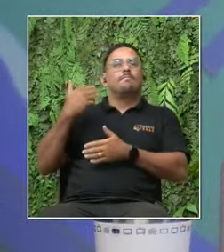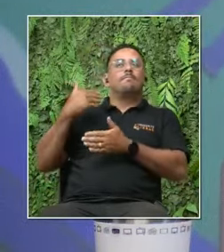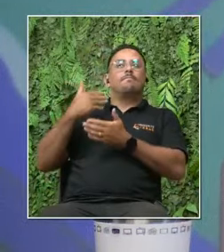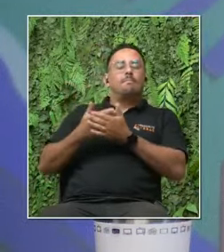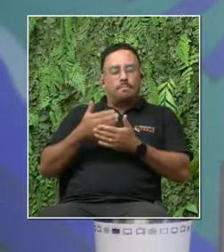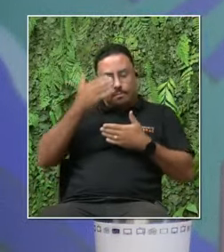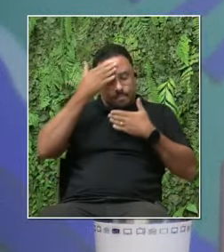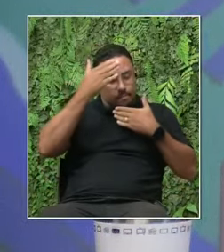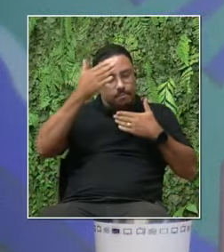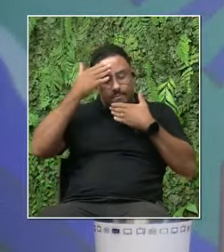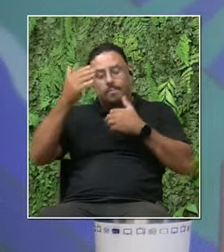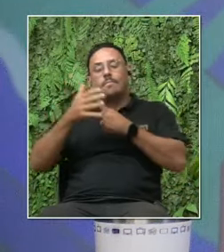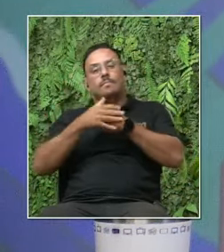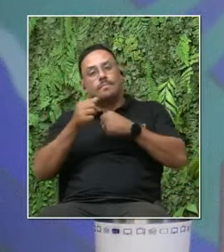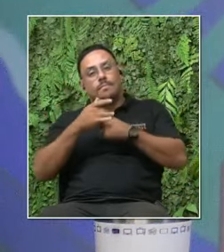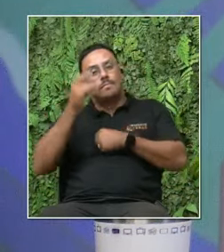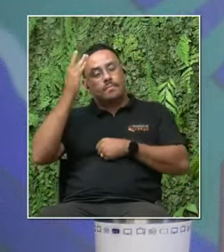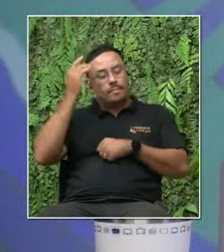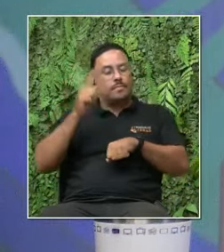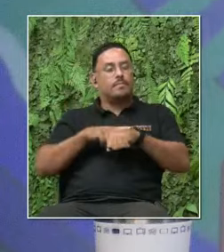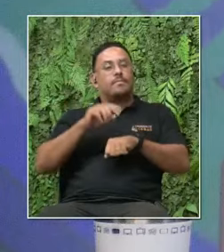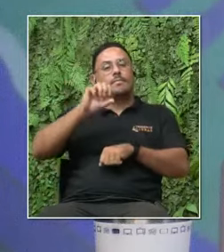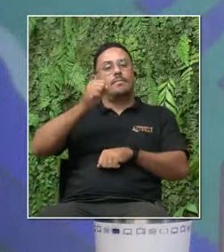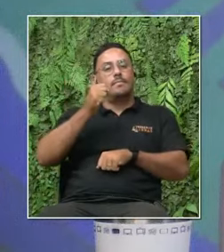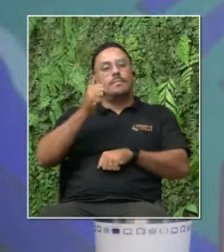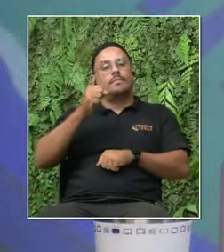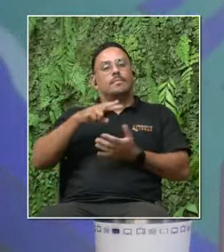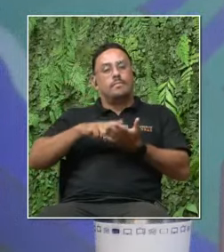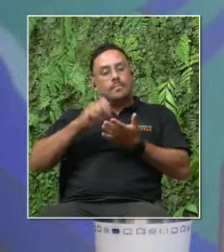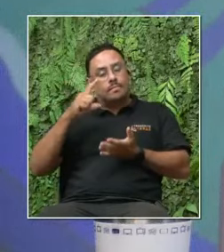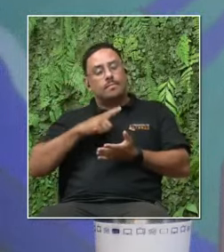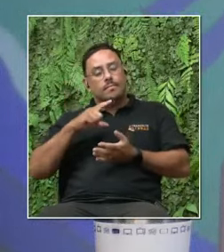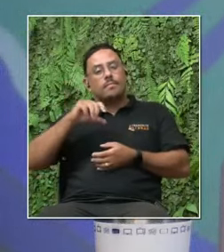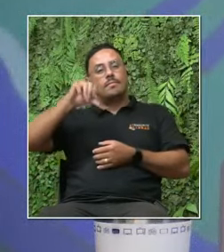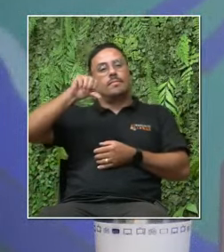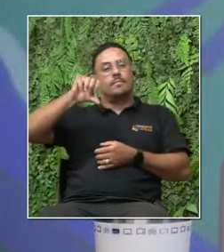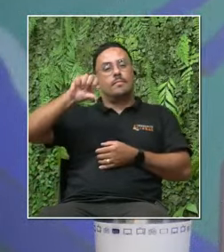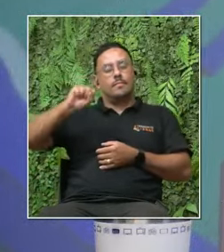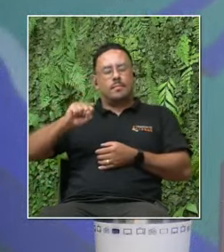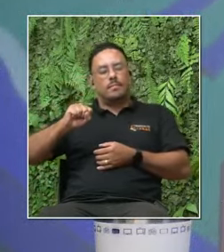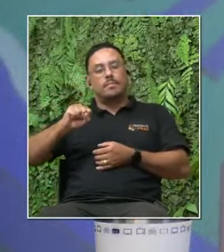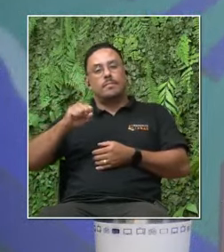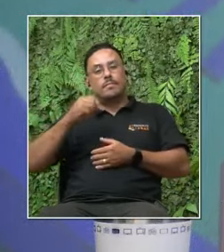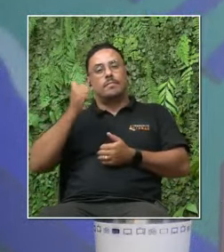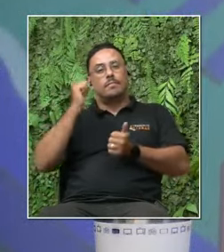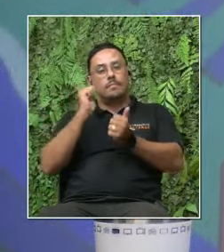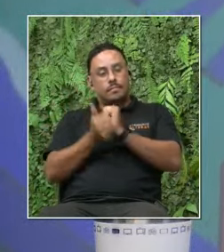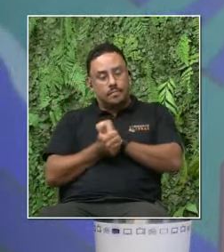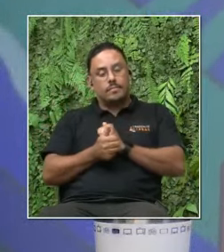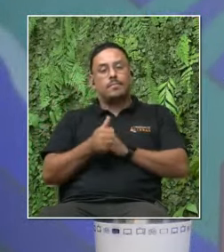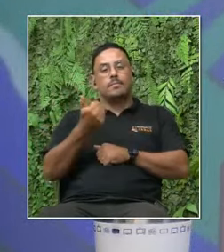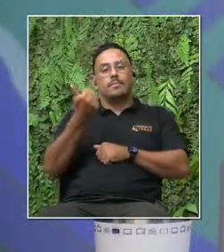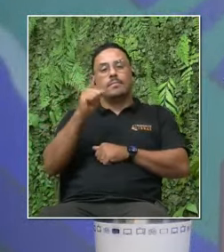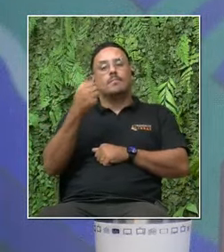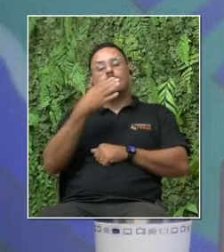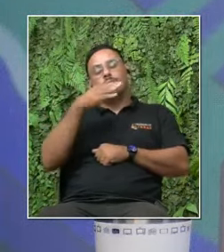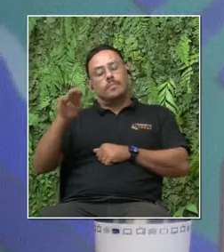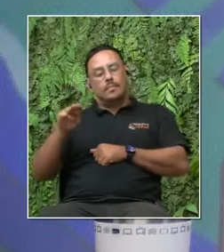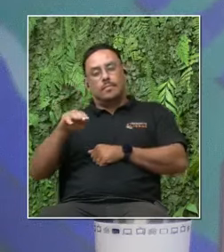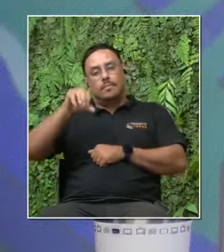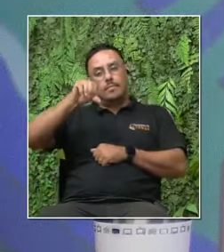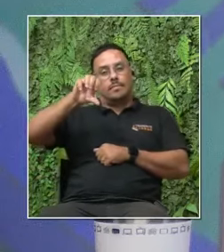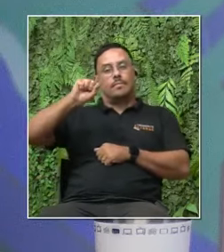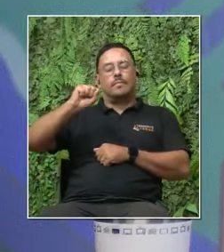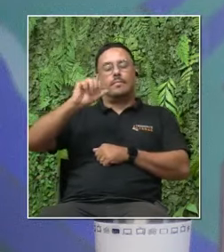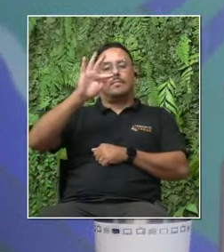jornada muito obrigado pelo carinho amanhã 8 horas da manhã tem o 988 esportes às 11:30 da manhã tem o